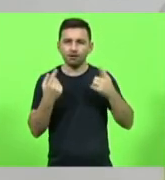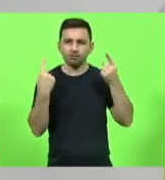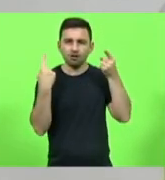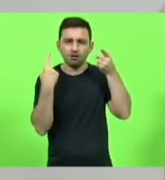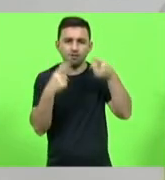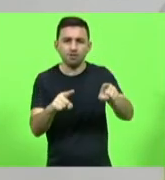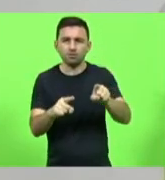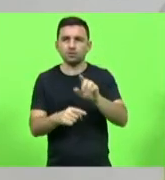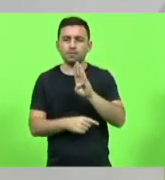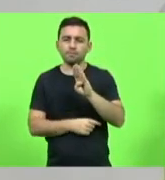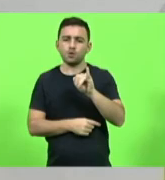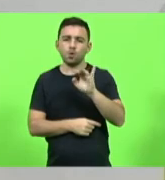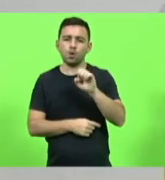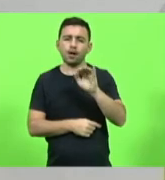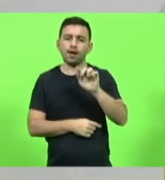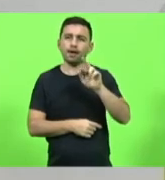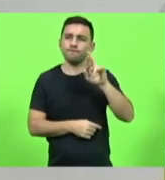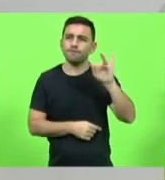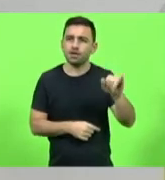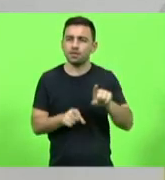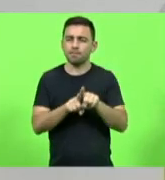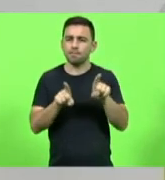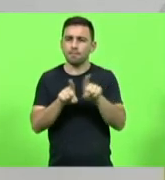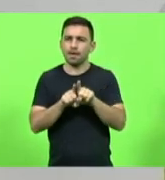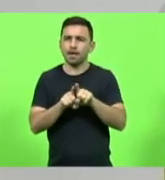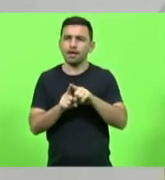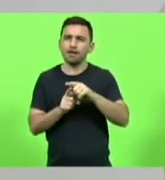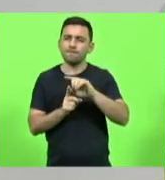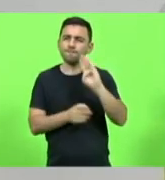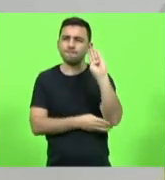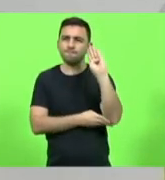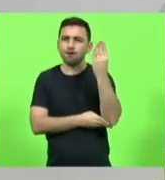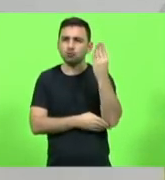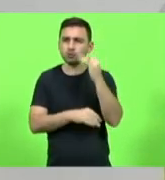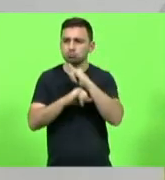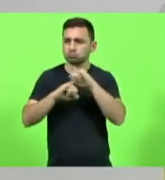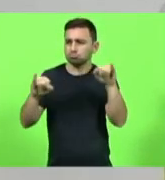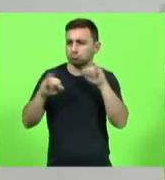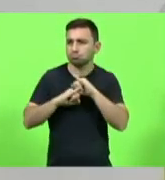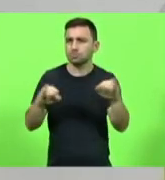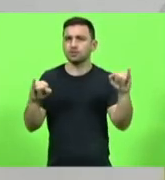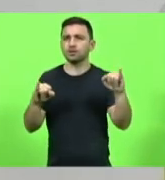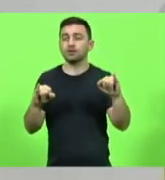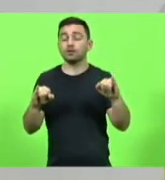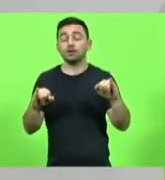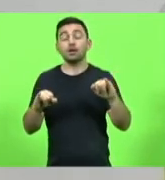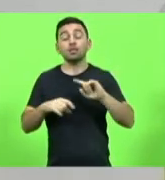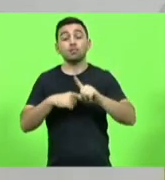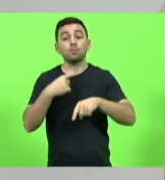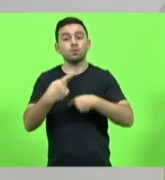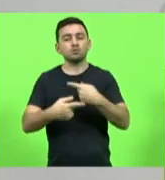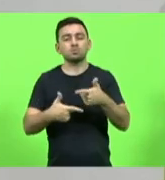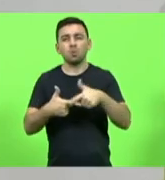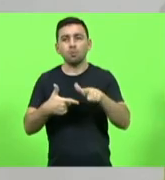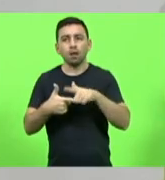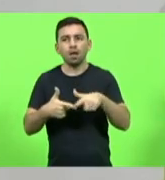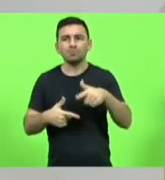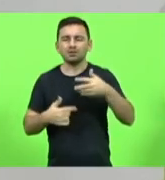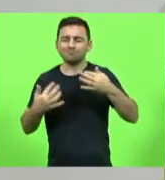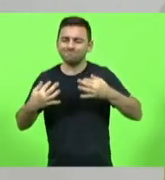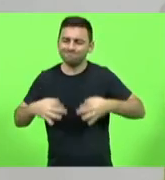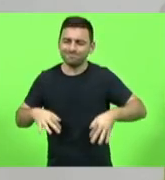biografias e espalhar fake news. Ações sorrateiras que provocam dor, atraso e